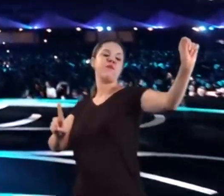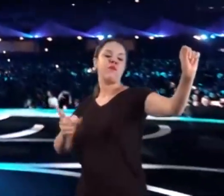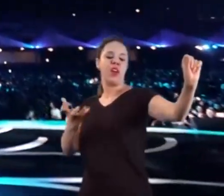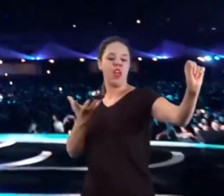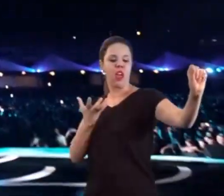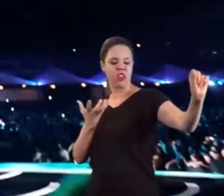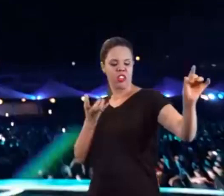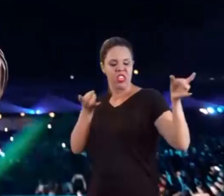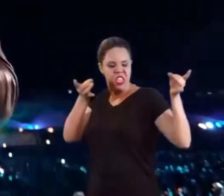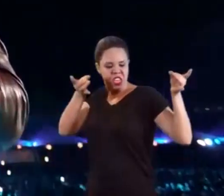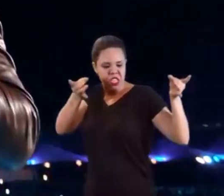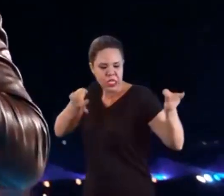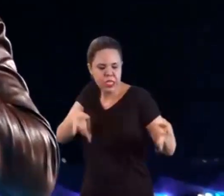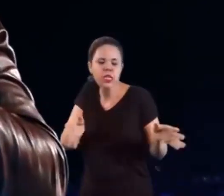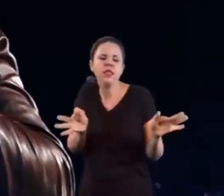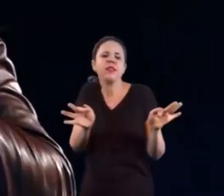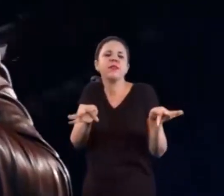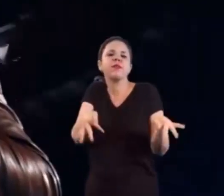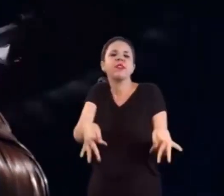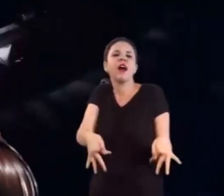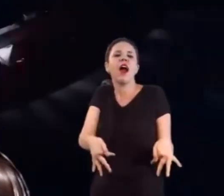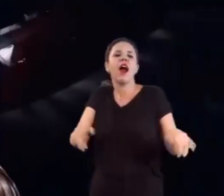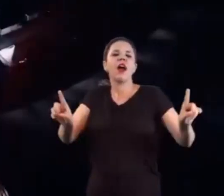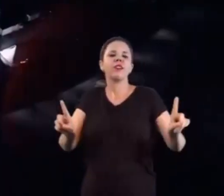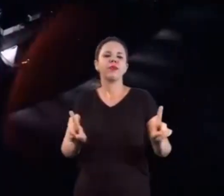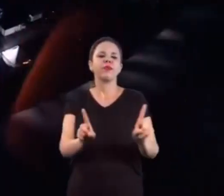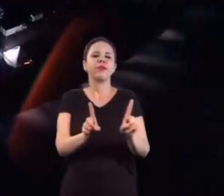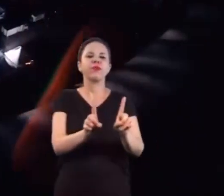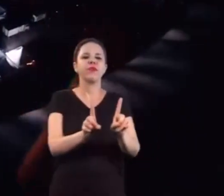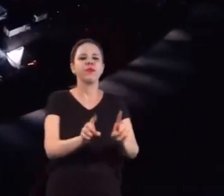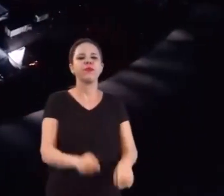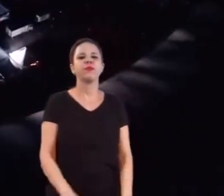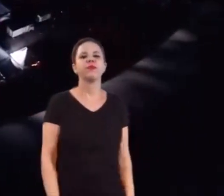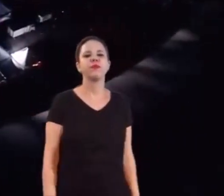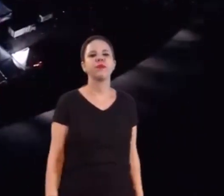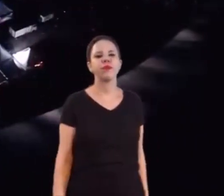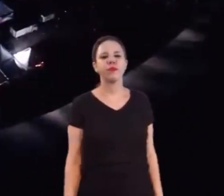eu queria tudo terminar.